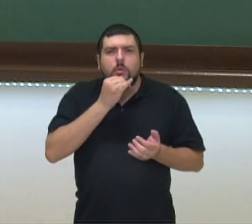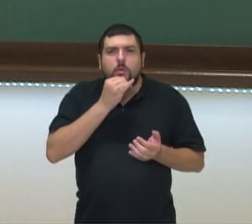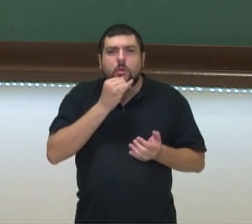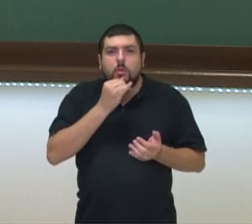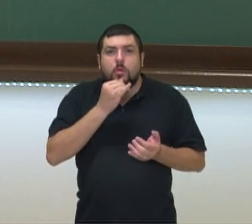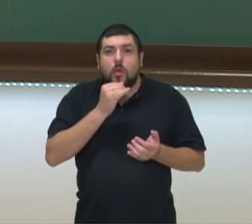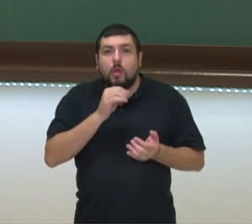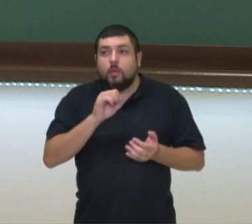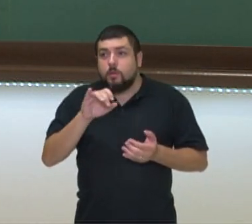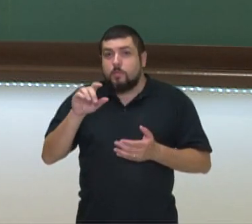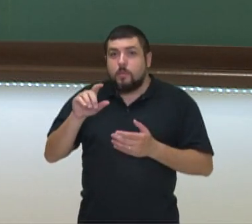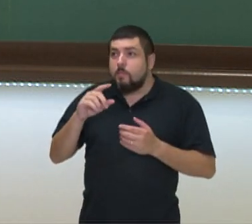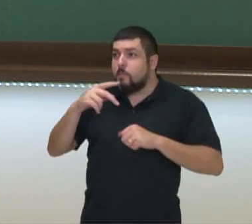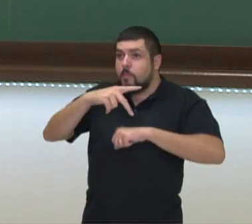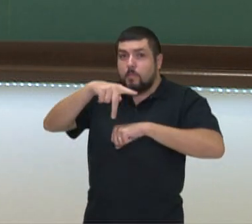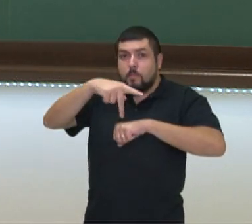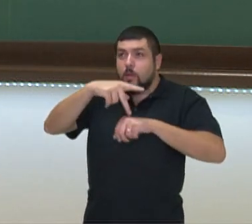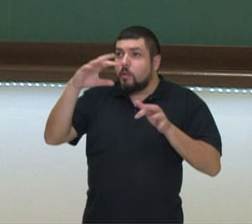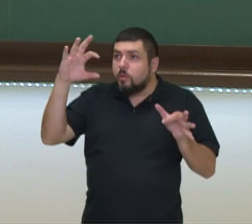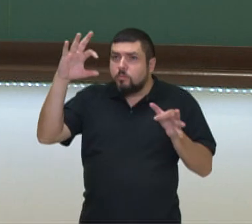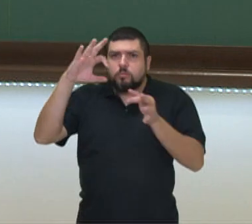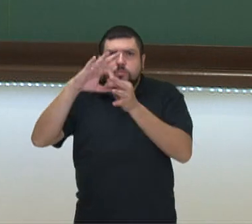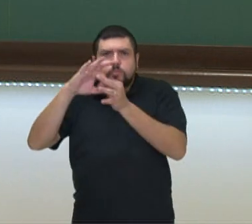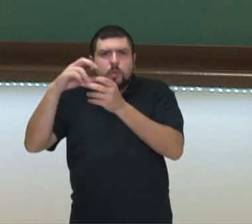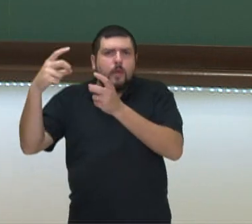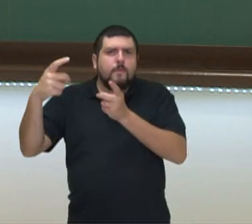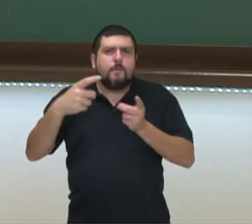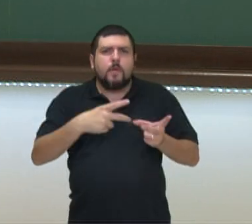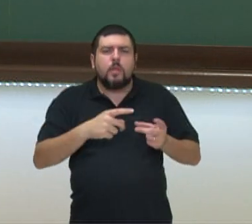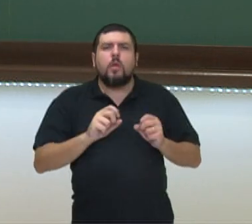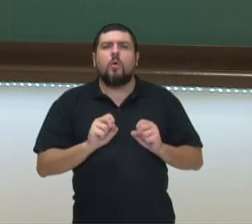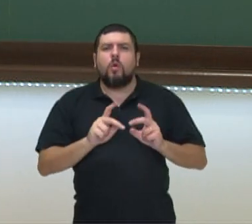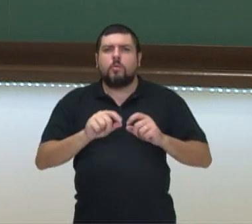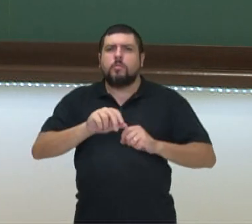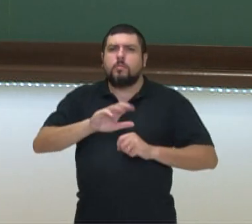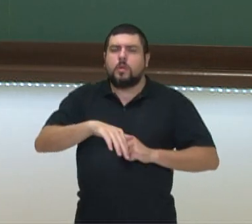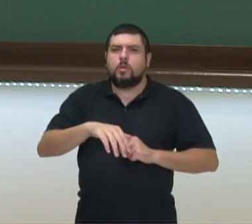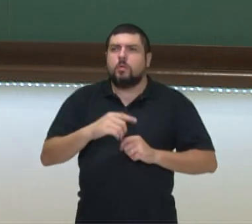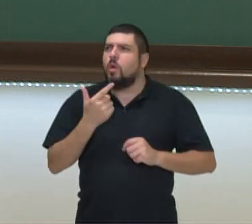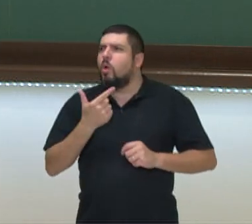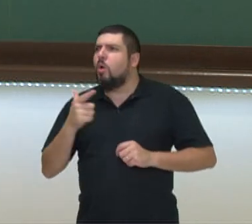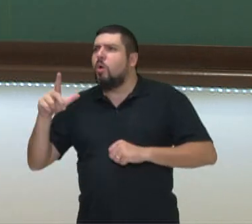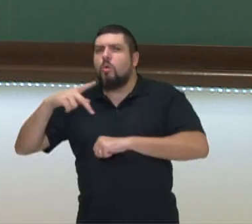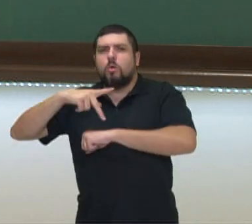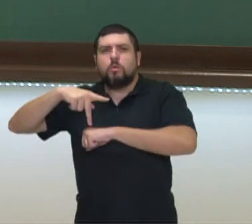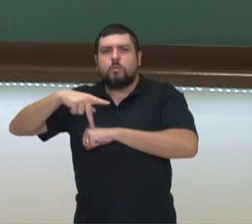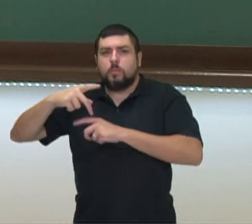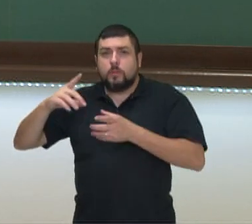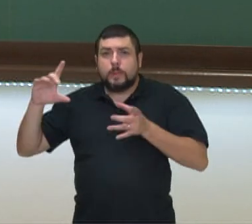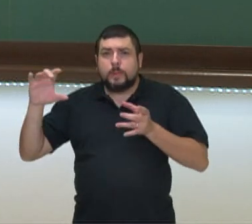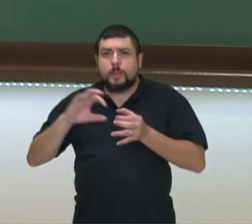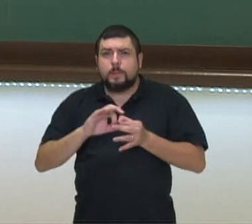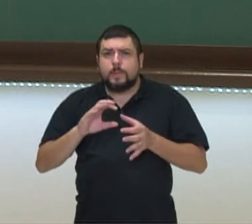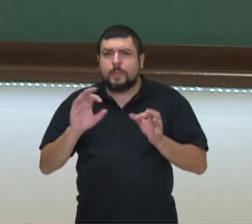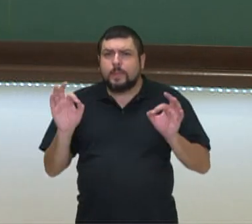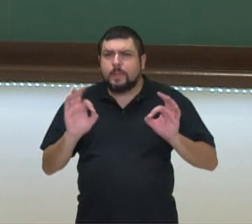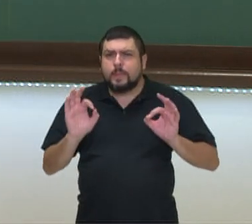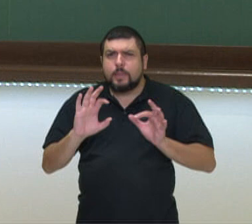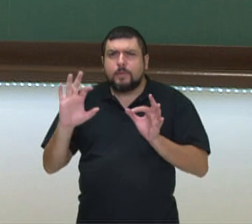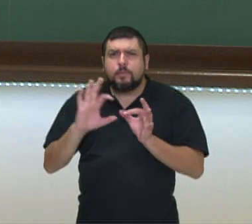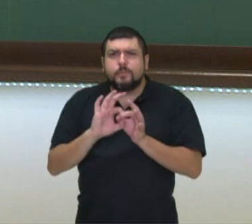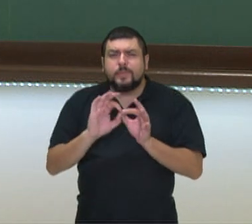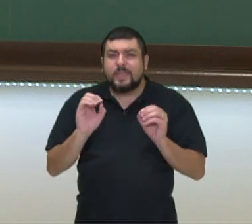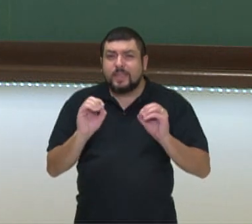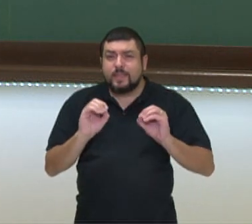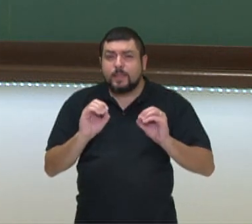ele tinha um imposto, uma taxa que tornava mais caro do que o produto da metrópole. Então, aí para você proteger a